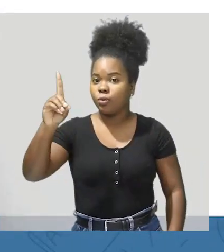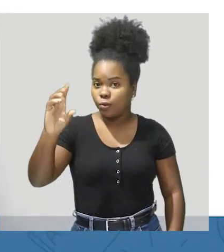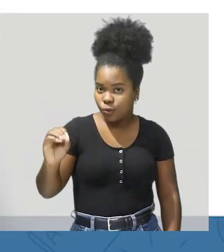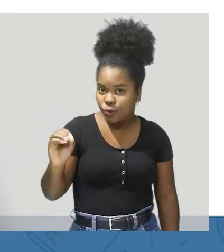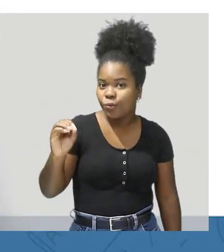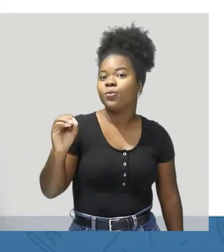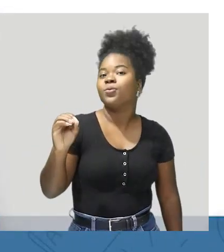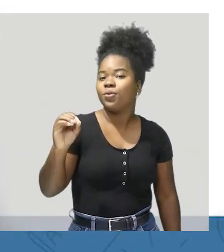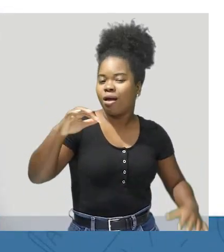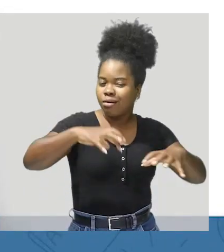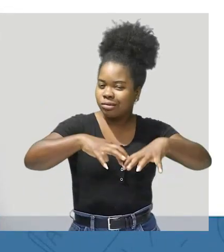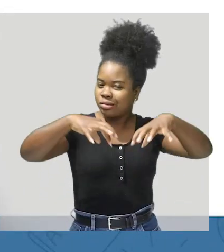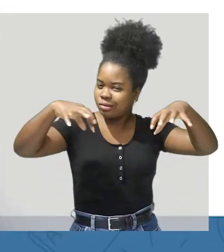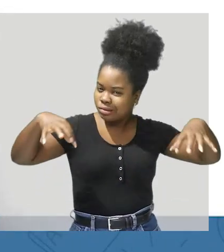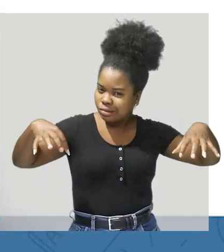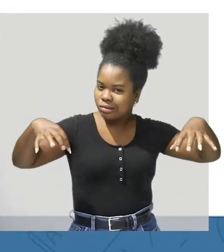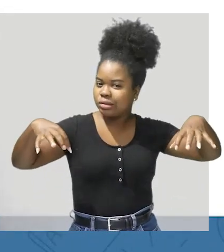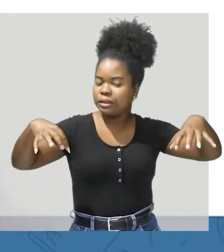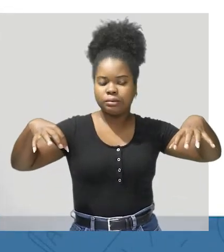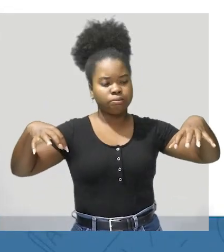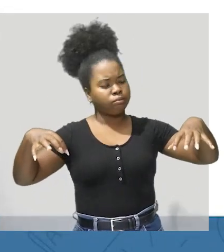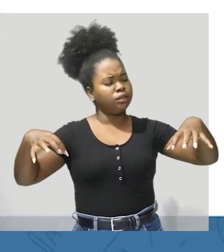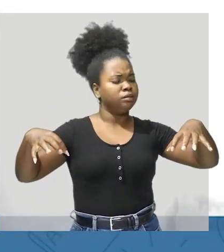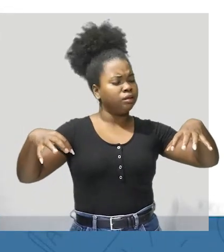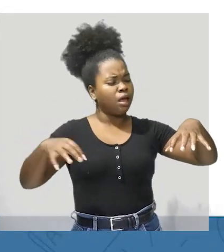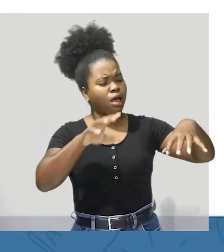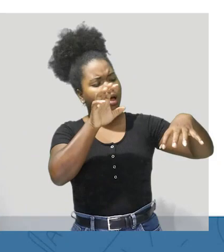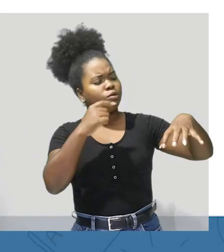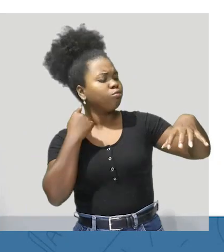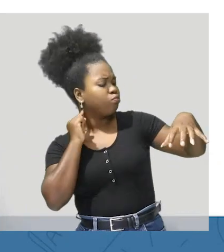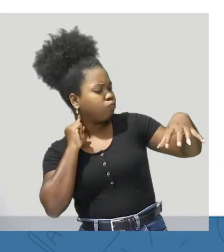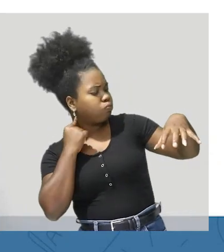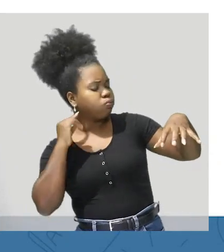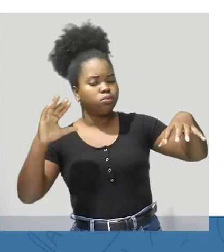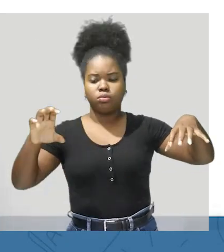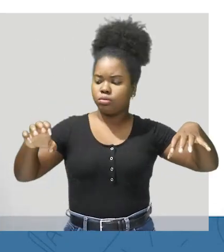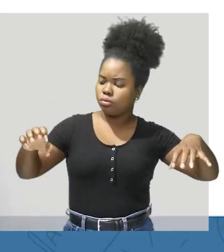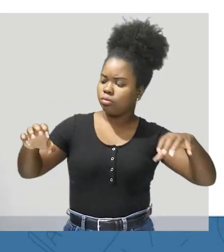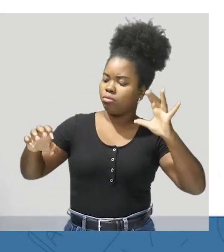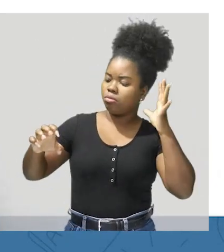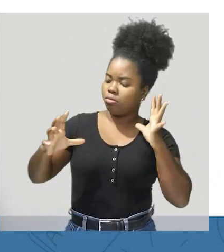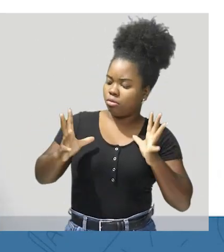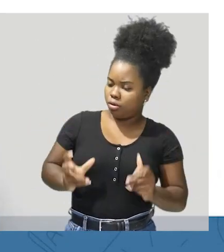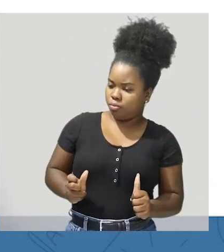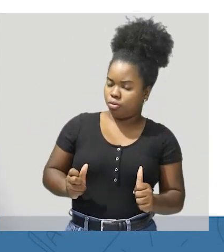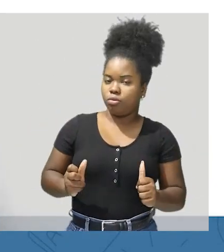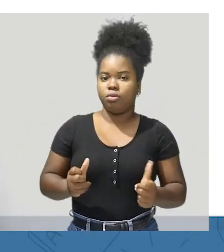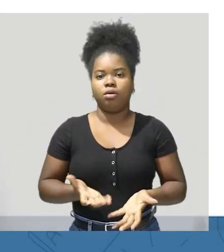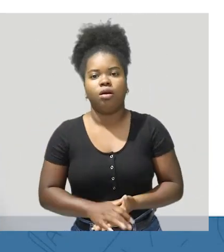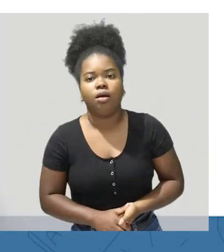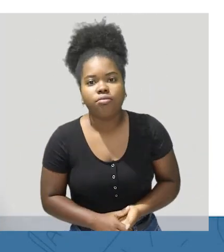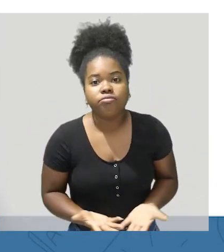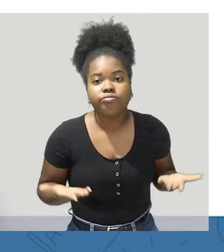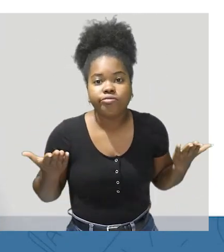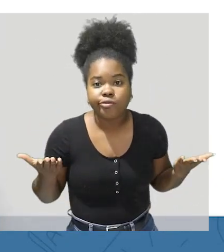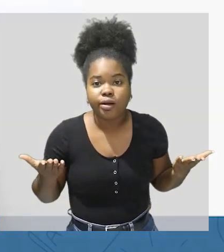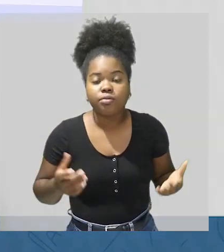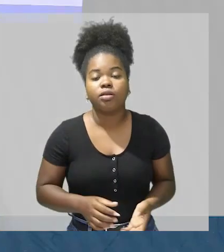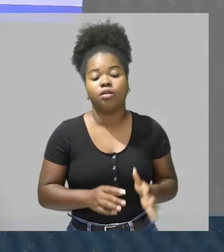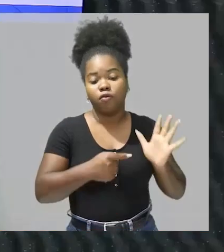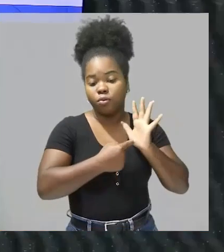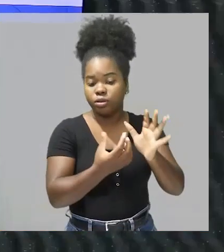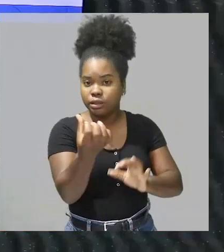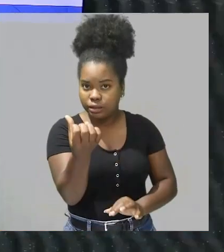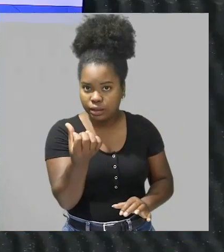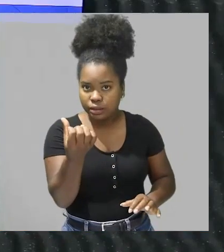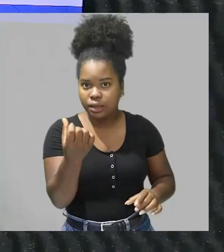a ser separado esgoto Residencial então foi mostrado né seis etapas mas nós temos aqui